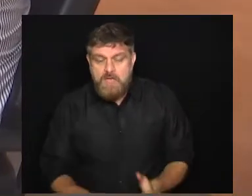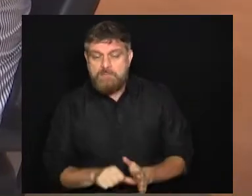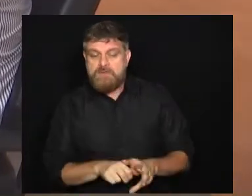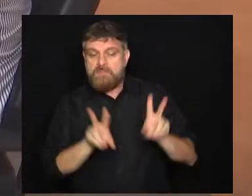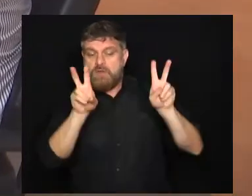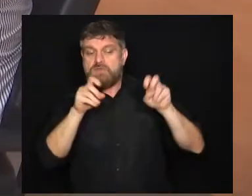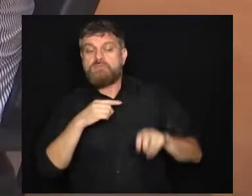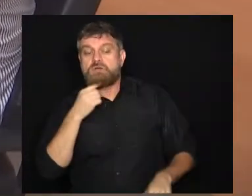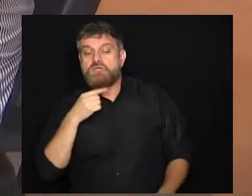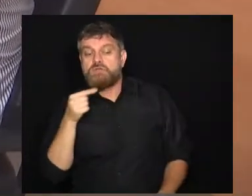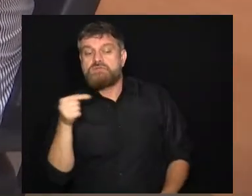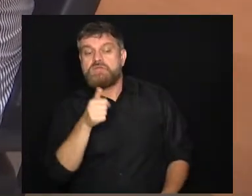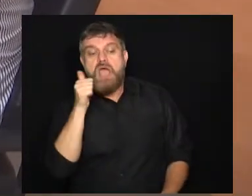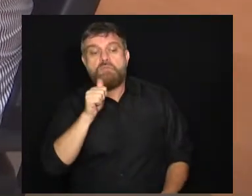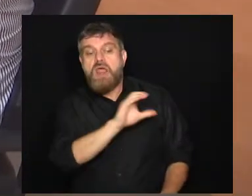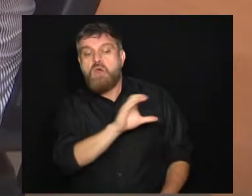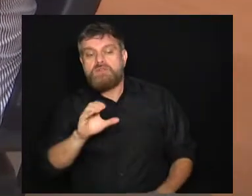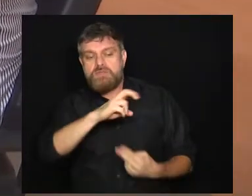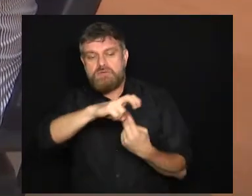Tem que ficar...